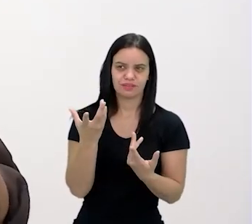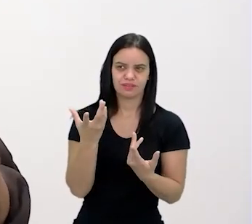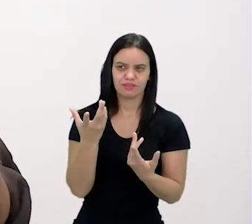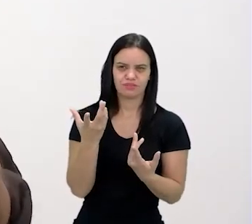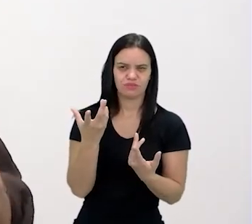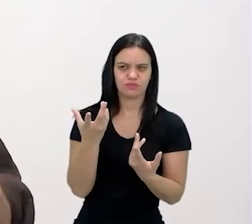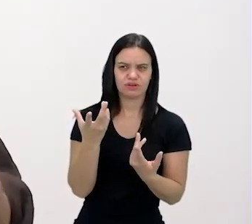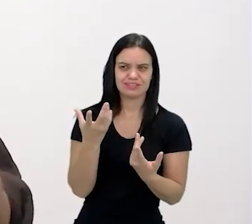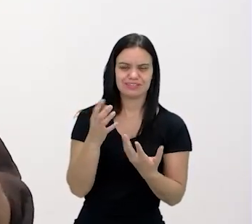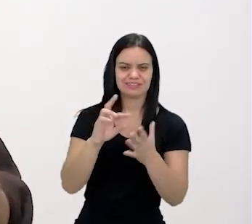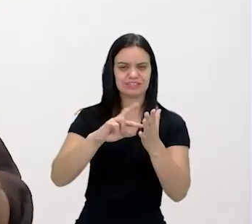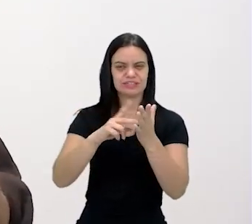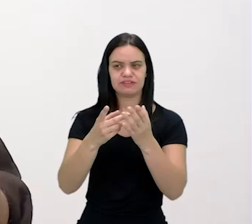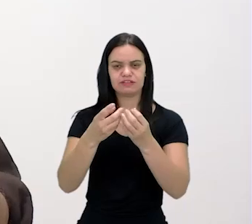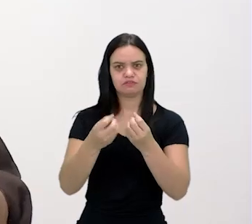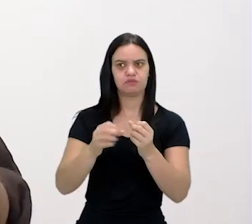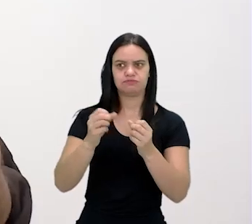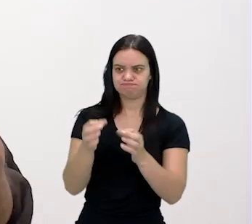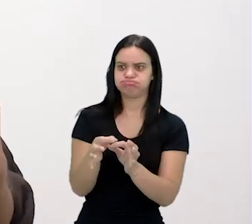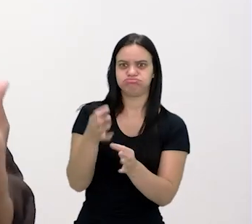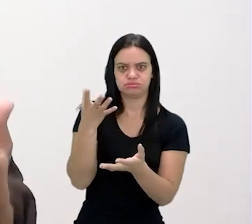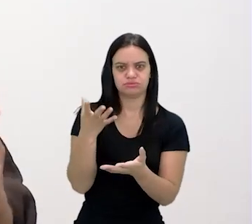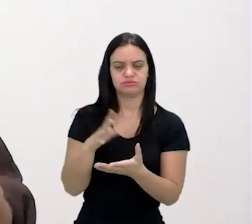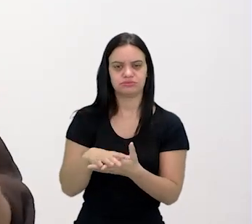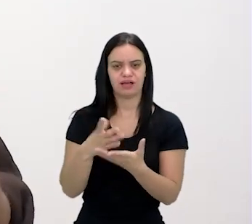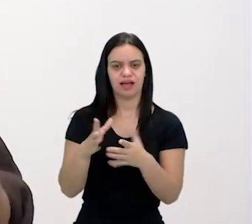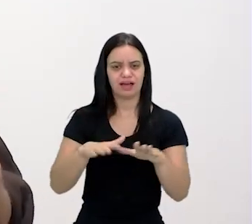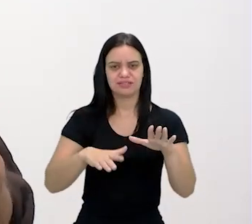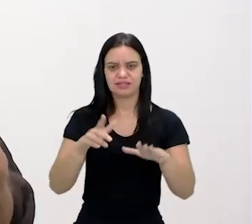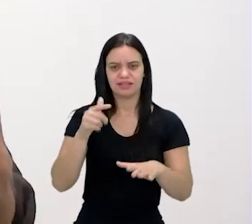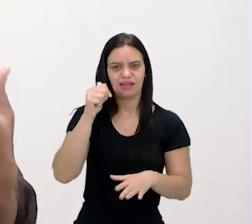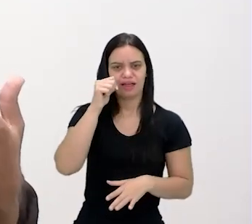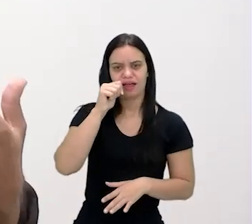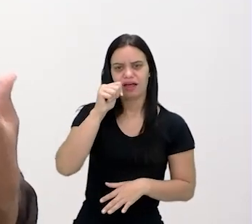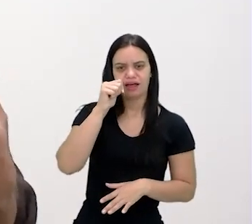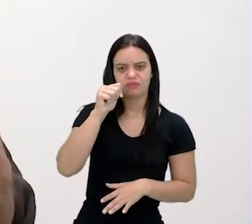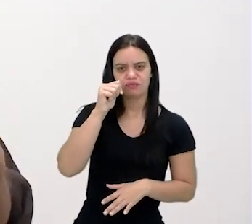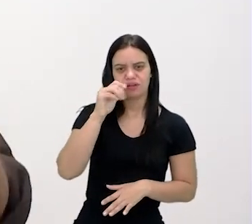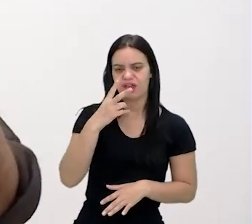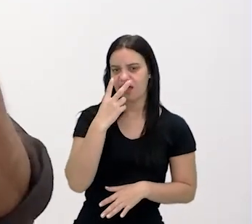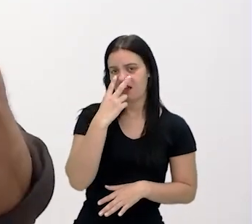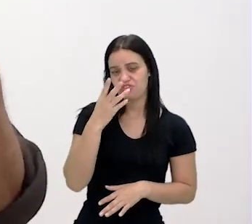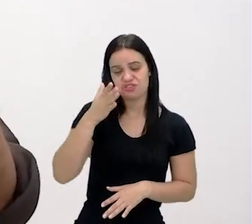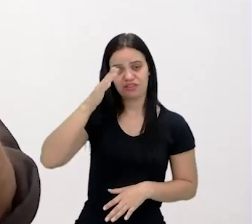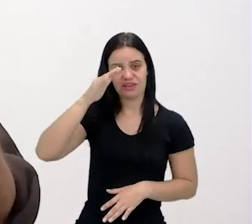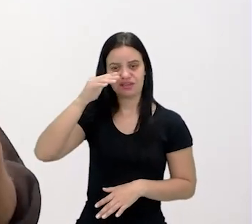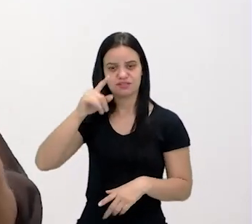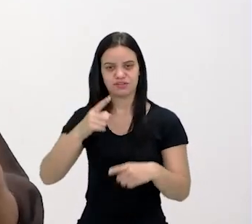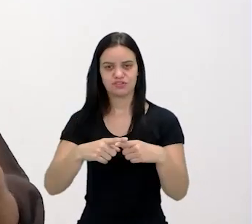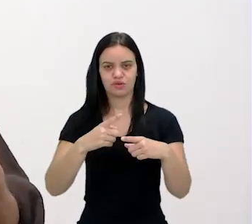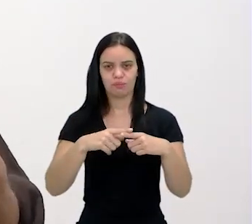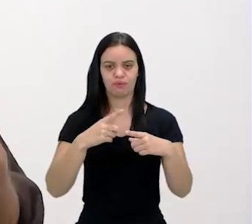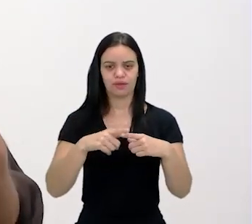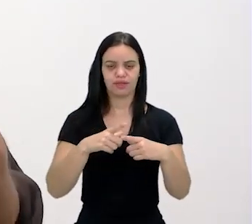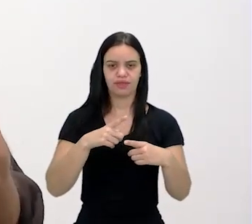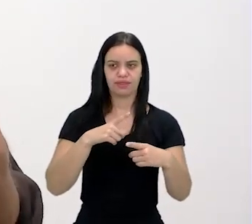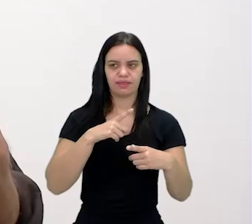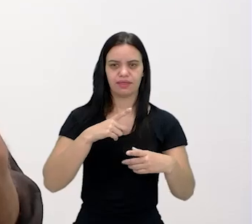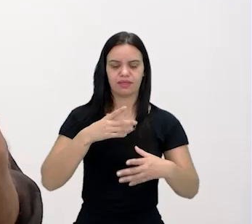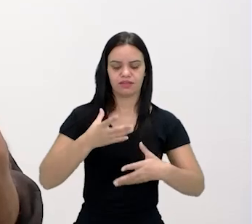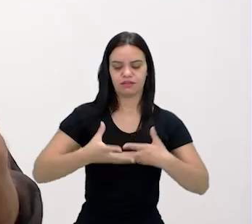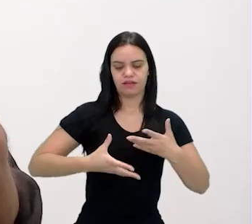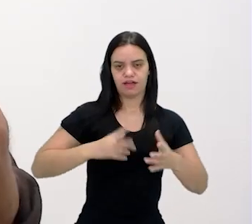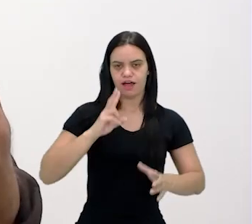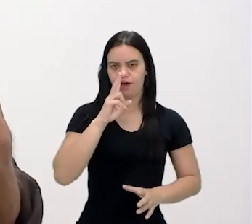bem caprichado mesmo, né? Às vezes até as mulheres curtem, acham interessante isso, porque ela tem um domínio sobre